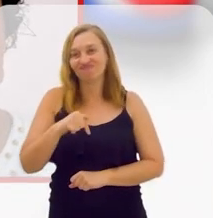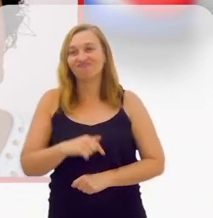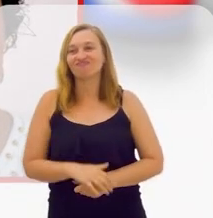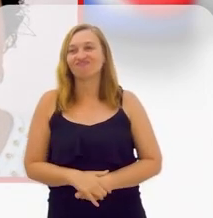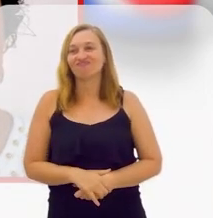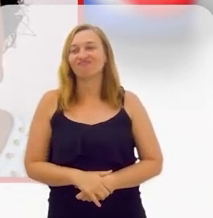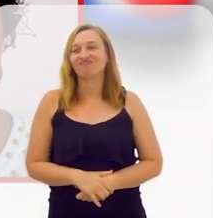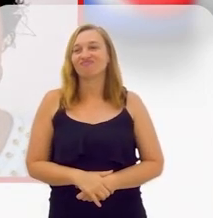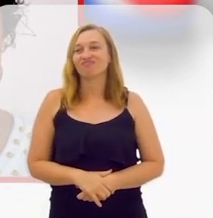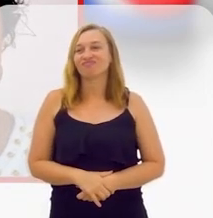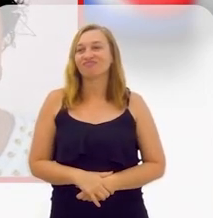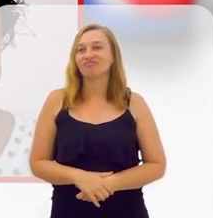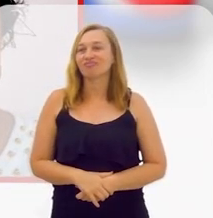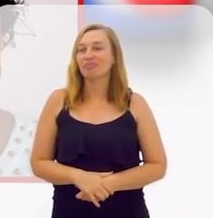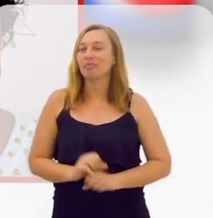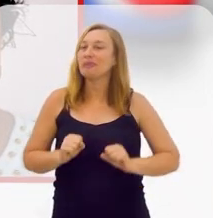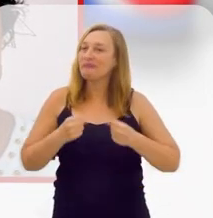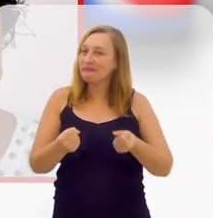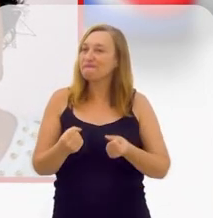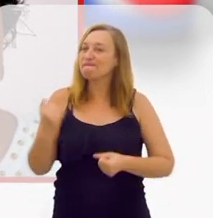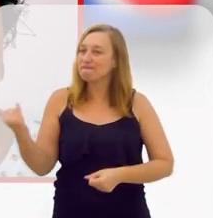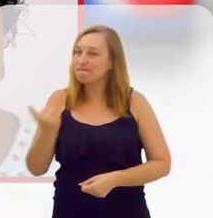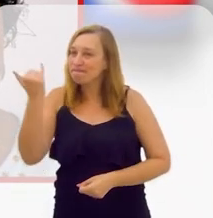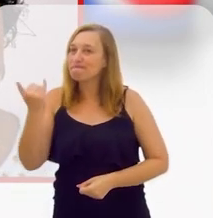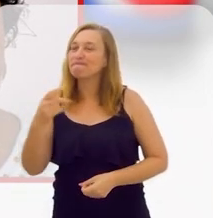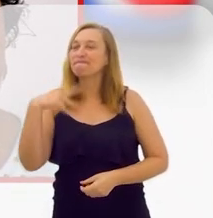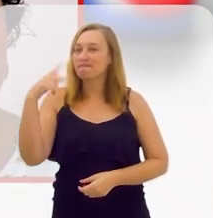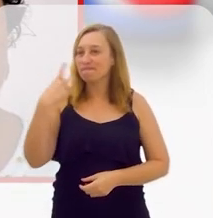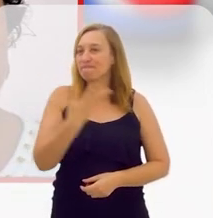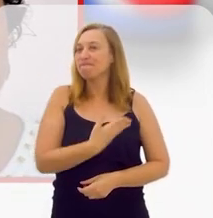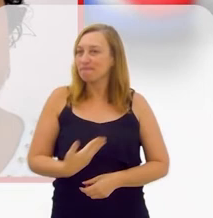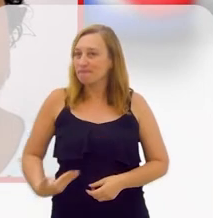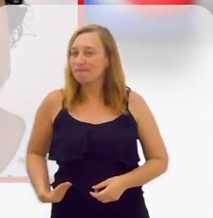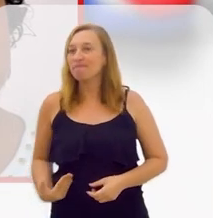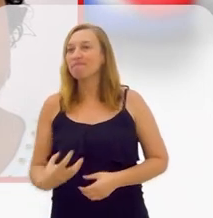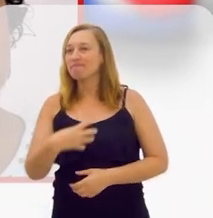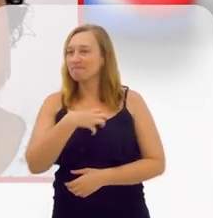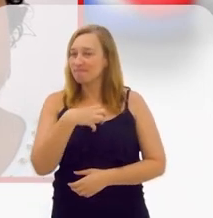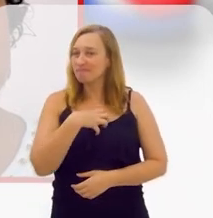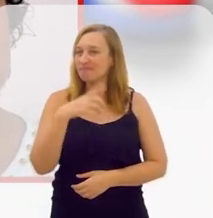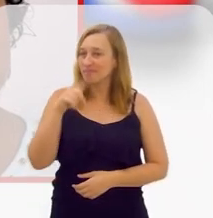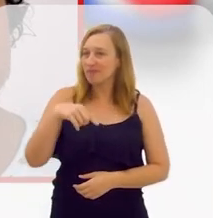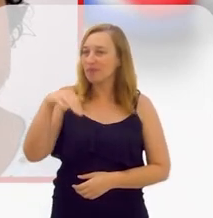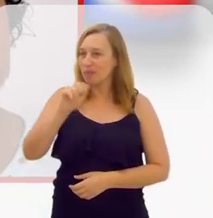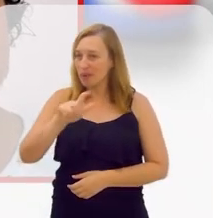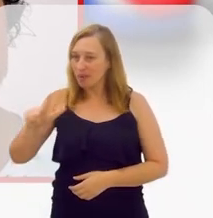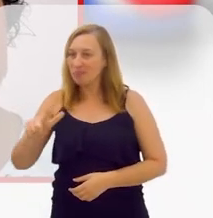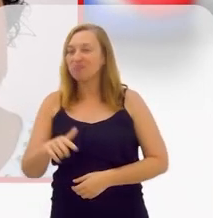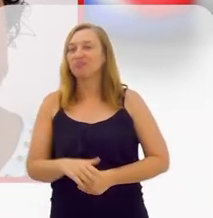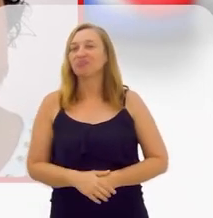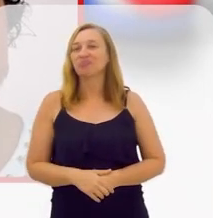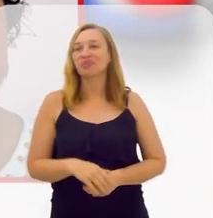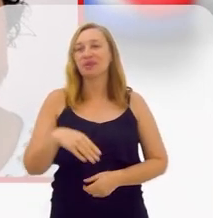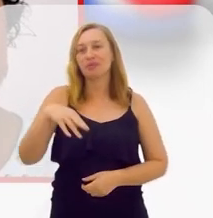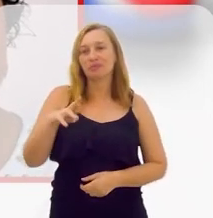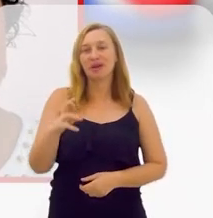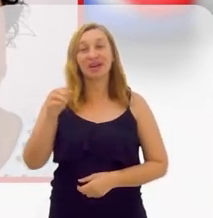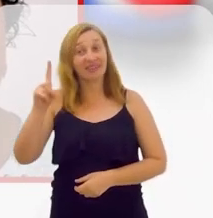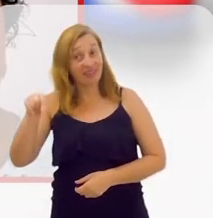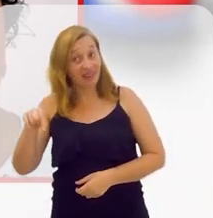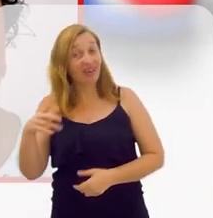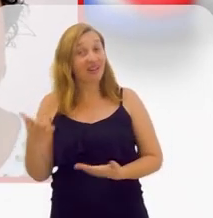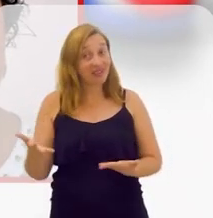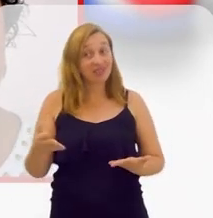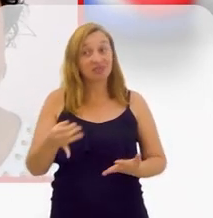aqui, entendeu? Reforça a importância de políticas públicas nesse sentido, né, Mabel? E